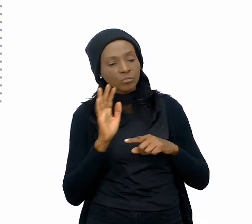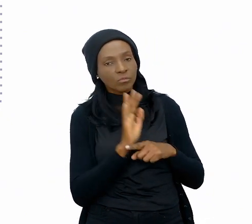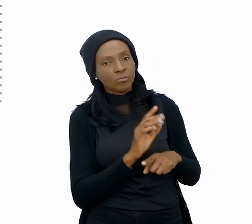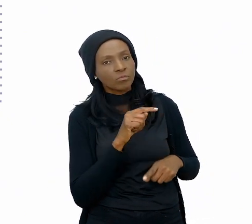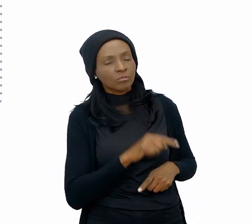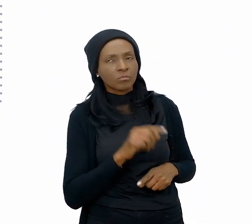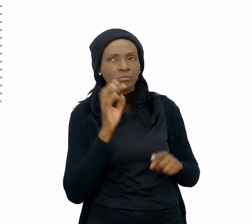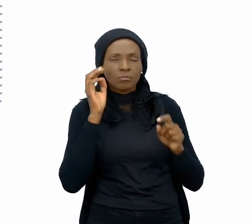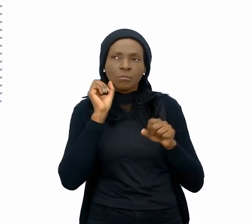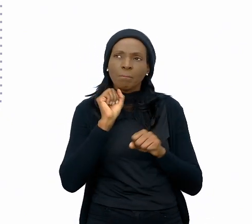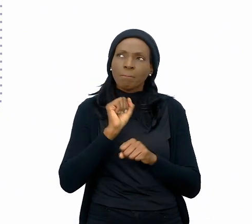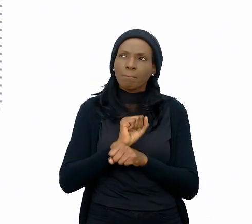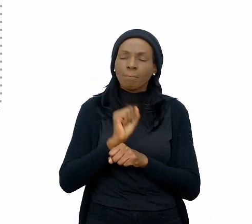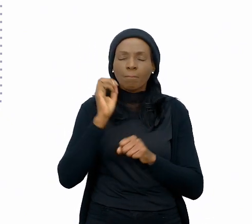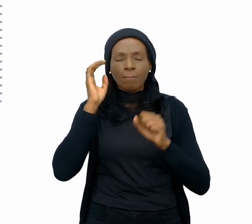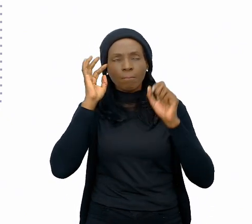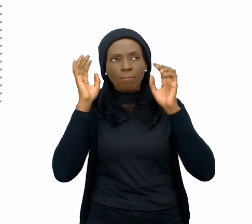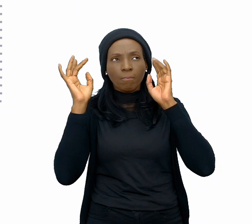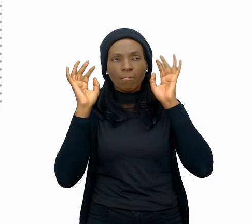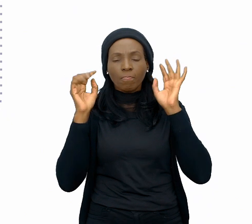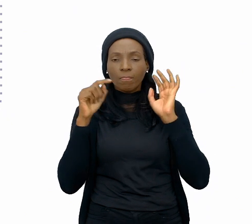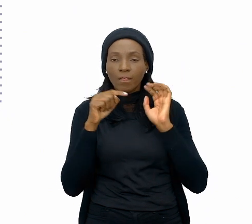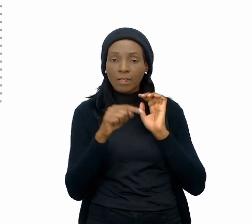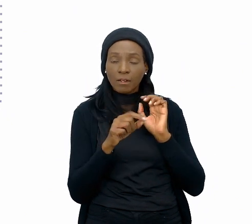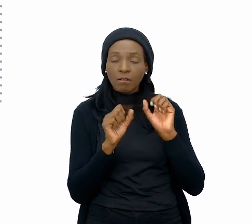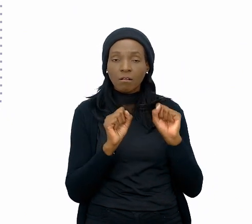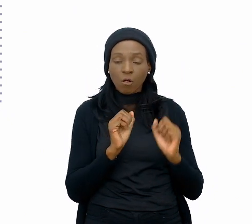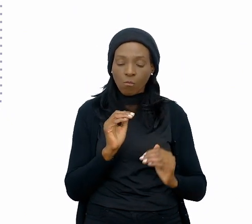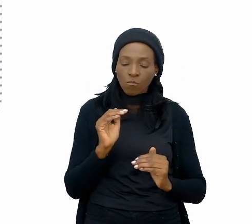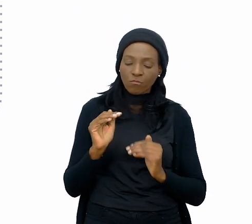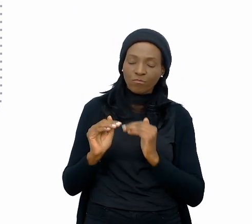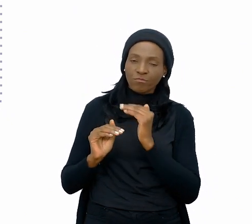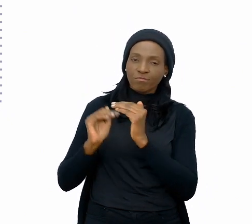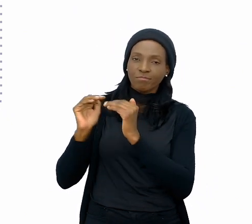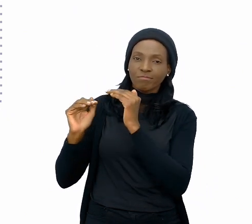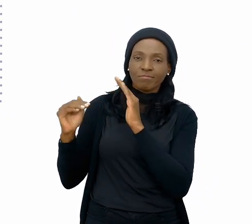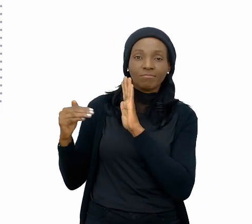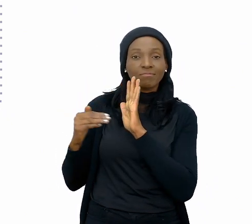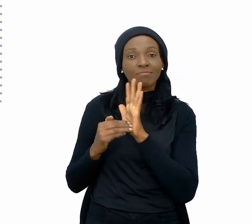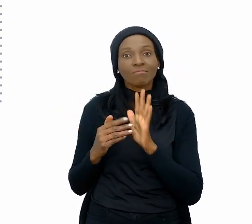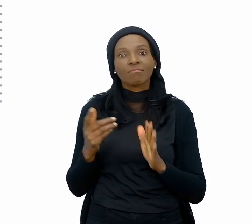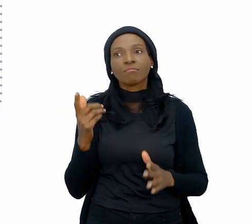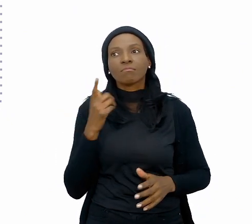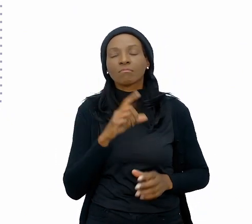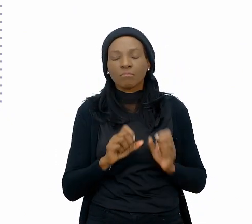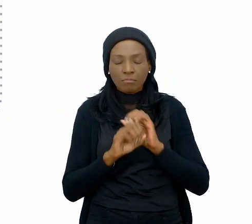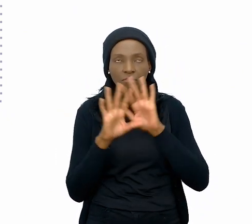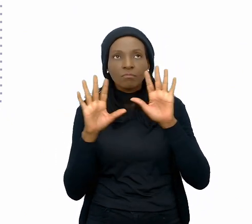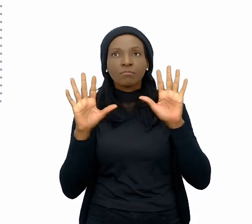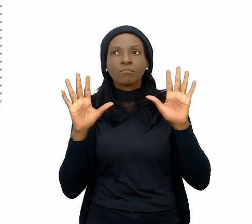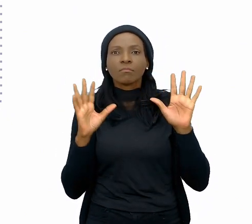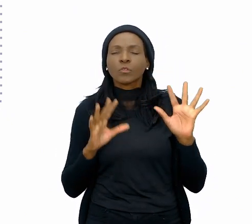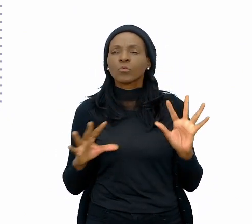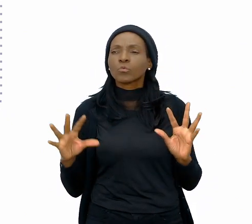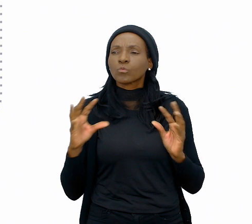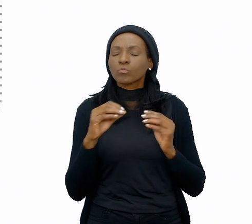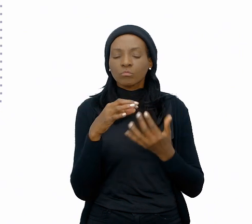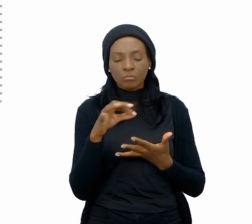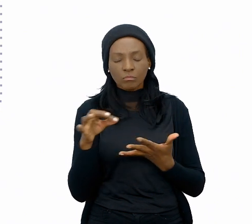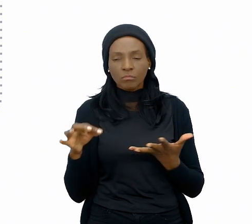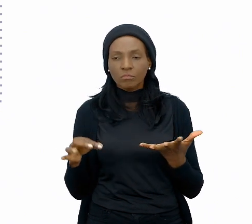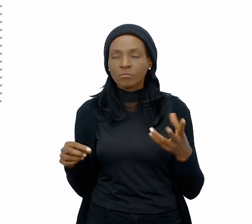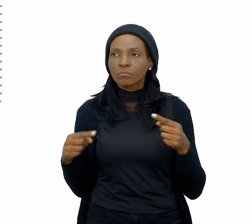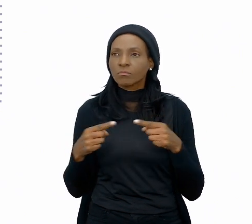a reflexão. Então, elas poderão avançar até que compreendam todas as características